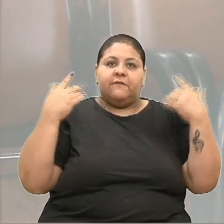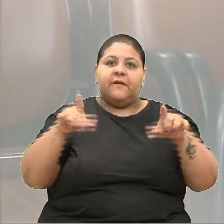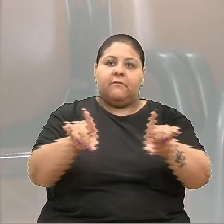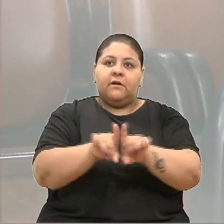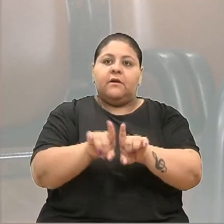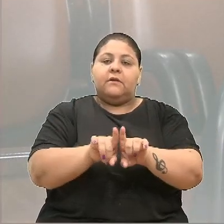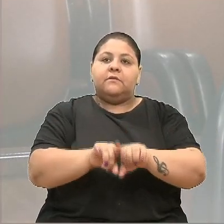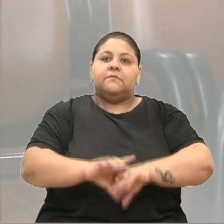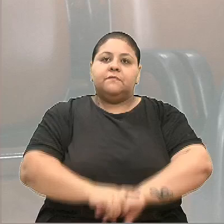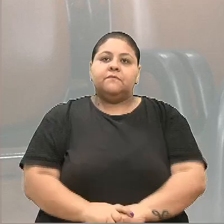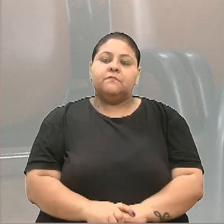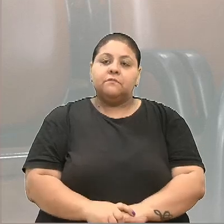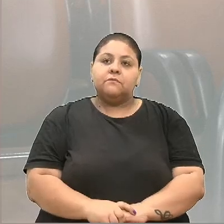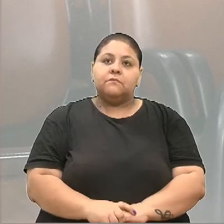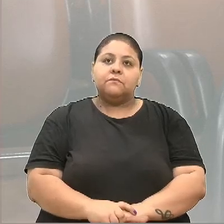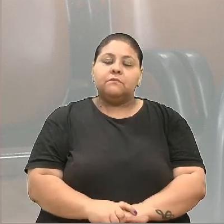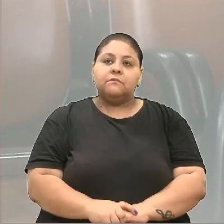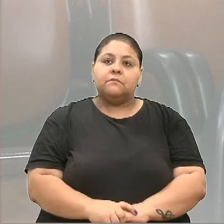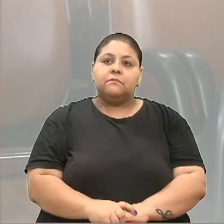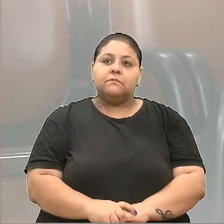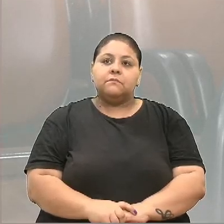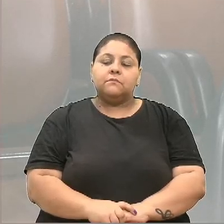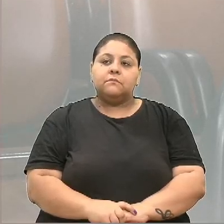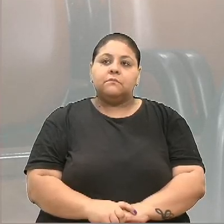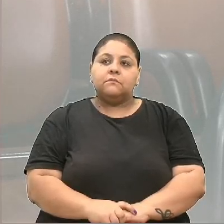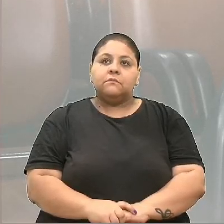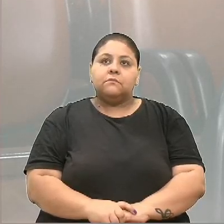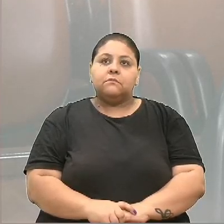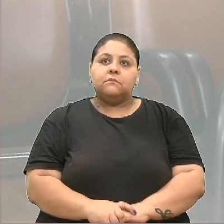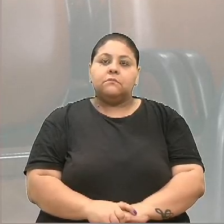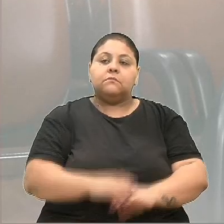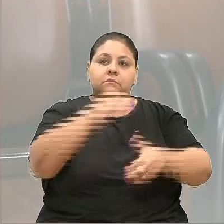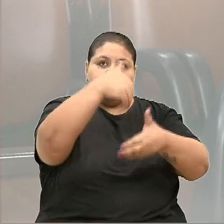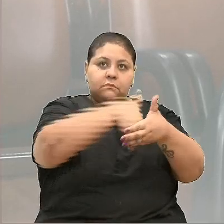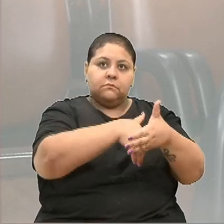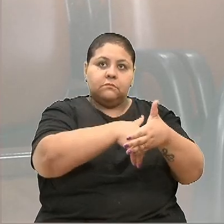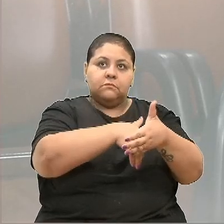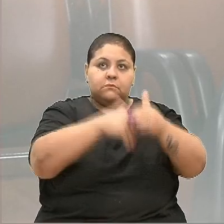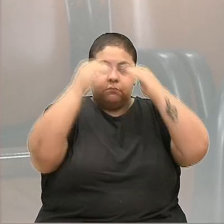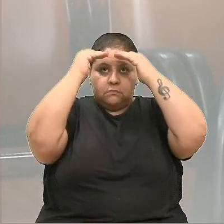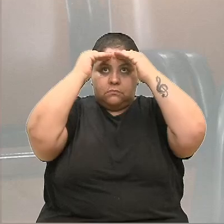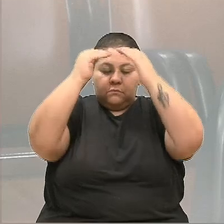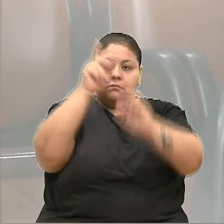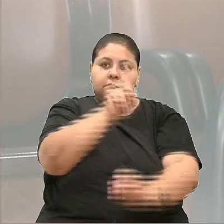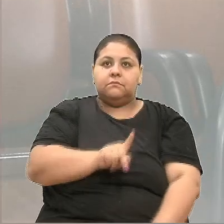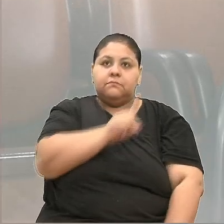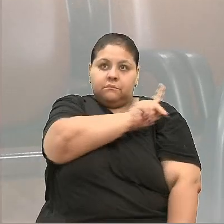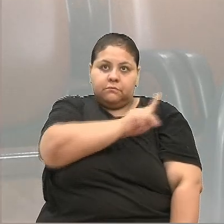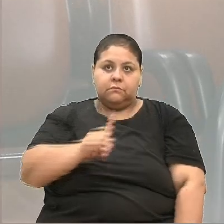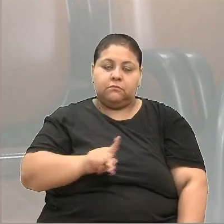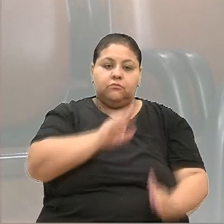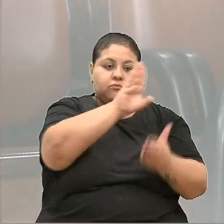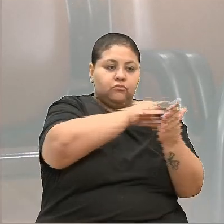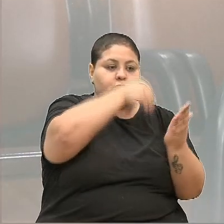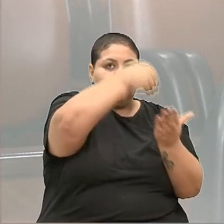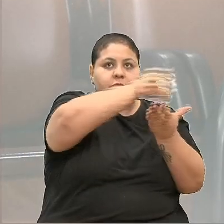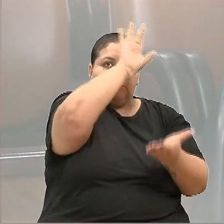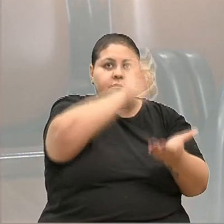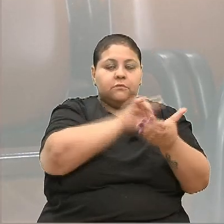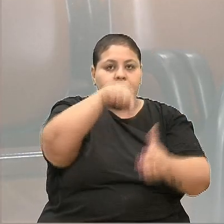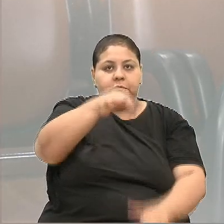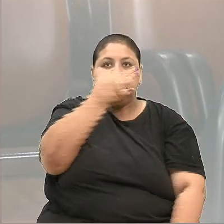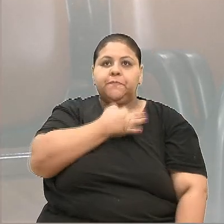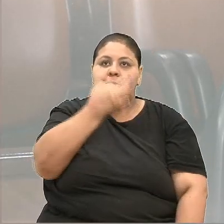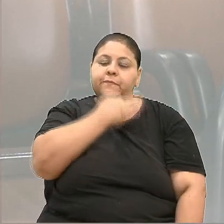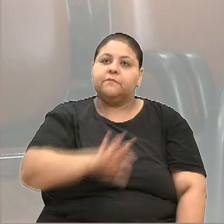acima emendado, de autoria do Poder Executivo Municipal, que inclui a romaria em honra ao padre Pedro Risson no calendário oficial de eventos do município de Caxias do